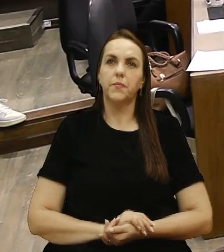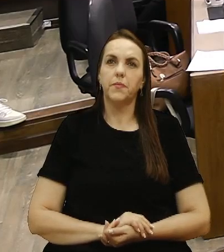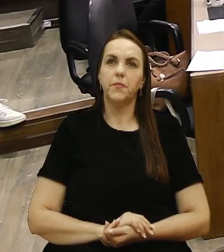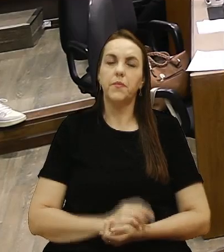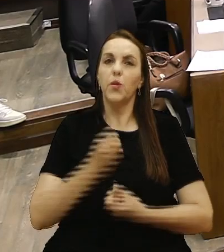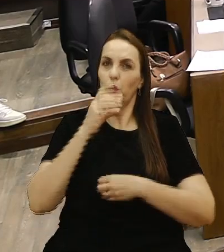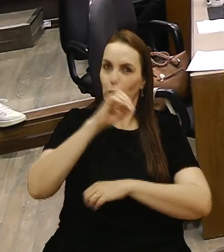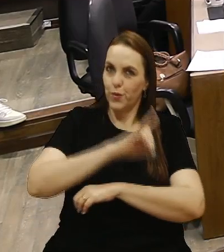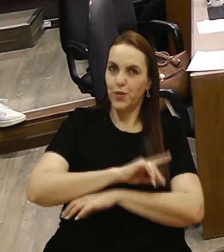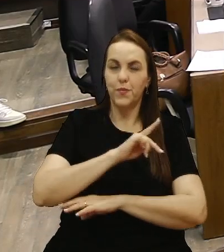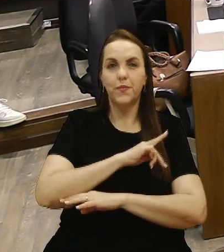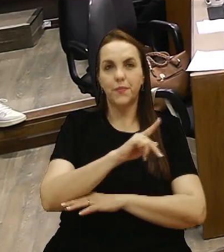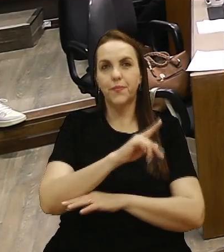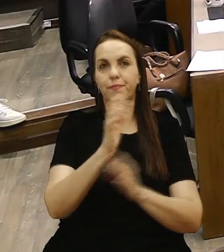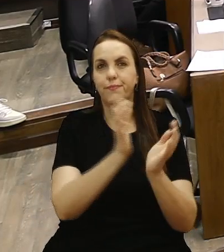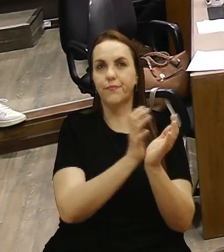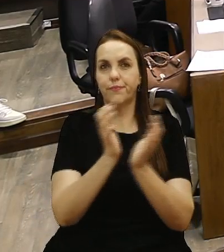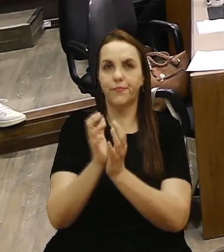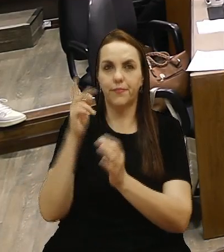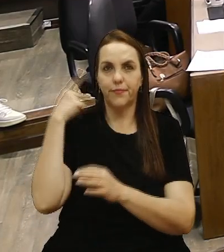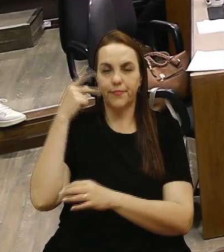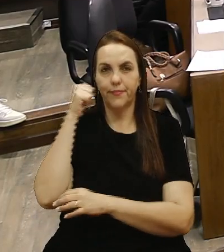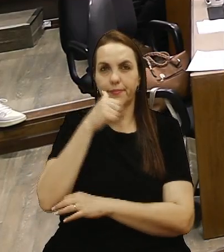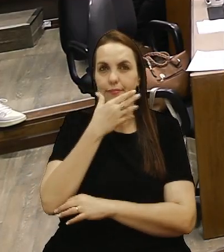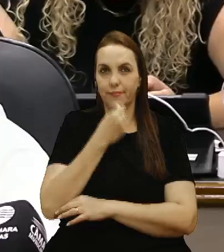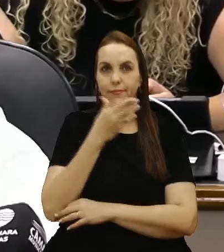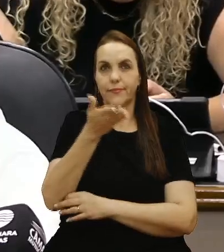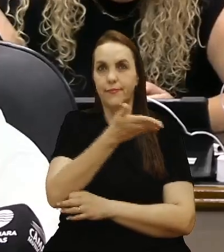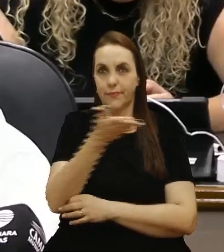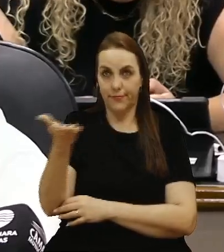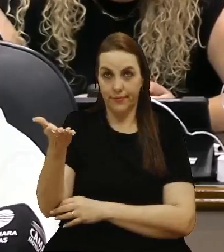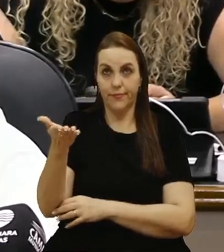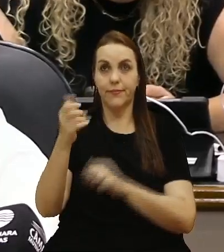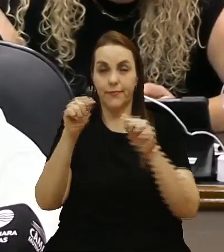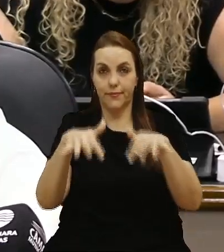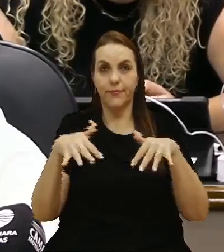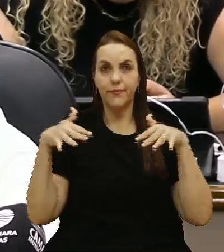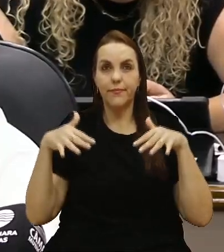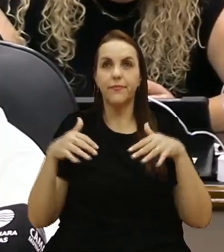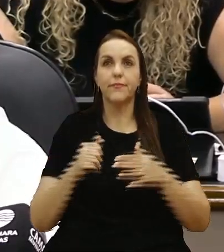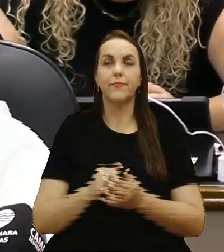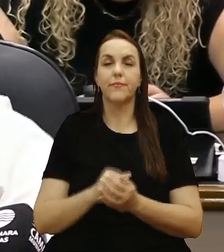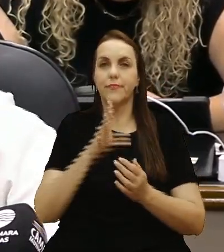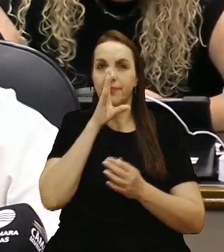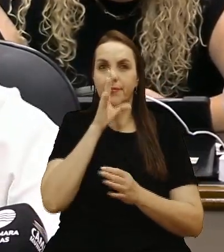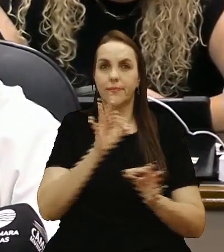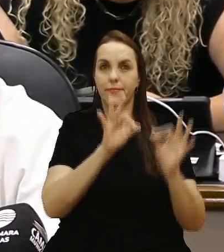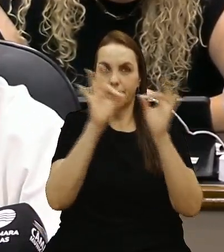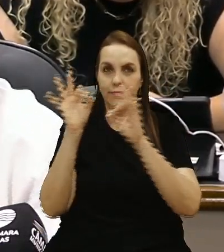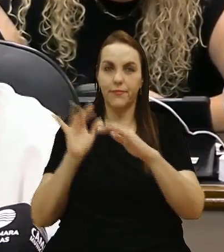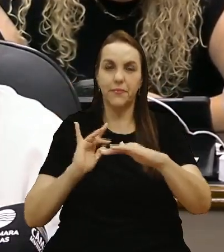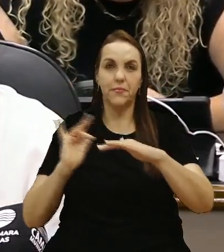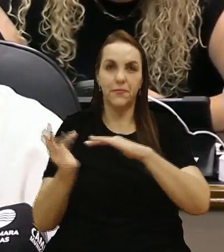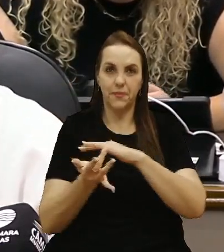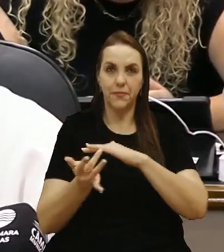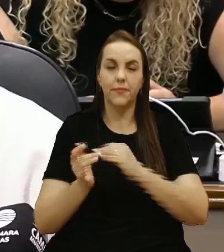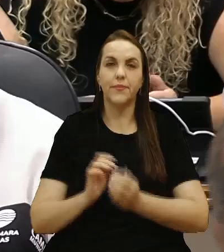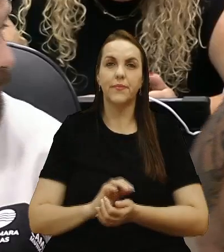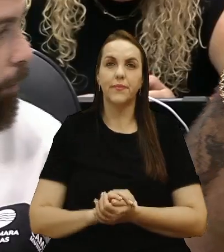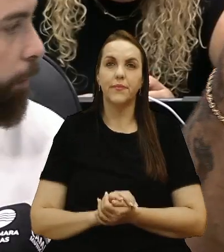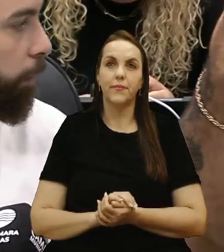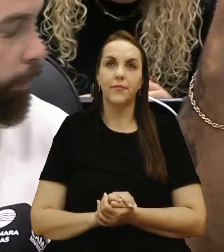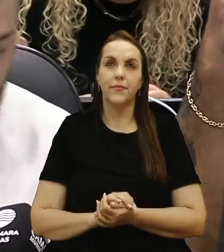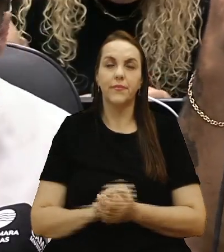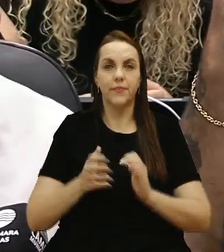Bom dia, senhor presidente, nobres colegas vereadores, quem está aqui nas nossas... assistindo pelas redes sociais, quem está aqui no nosso plenário,